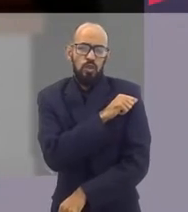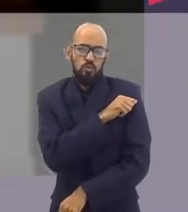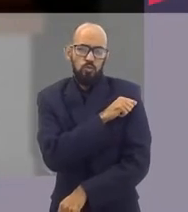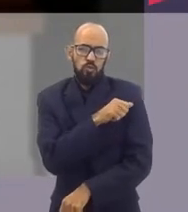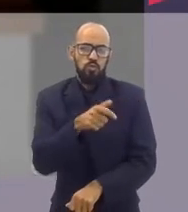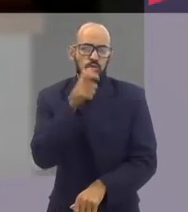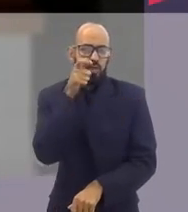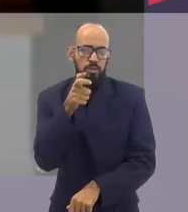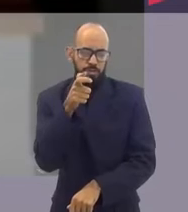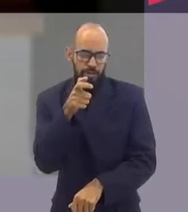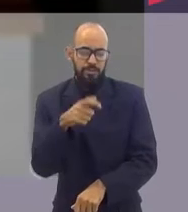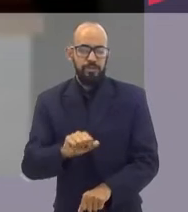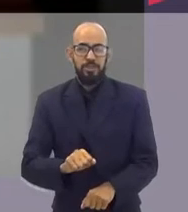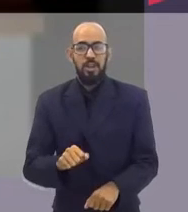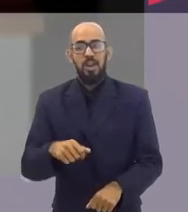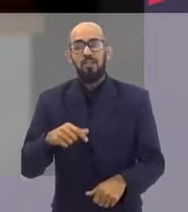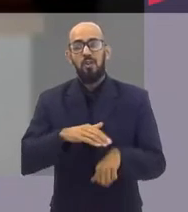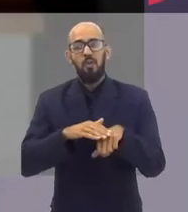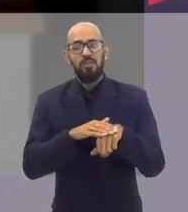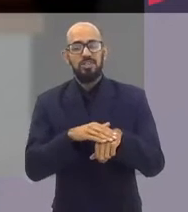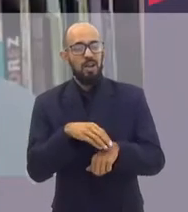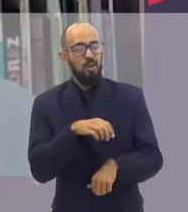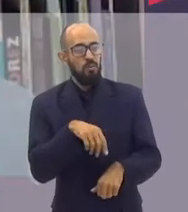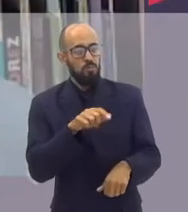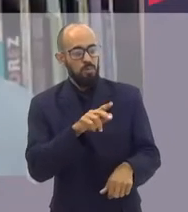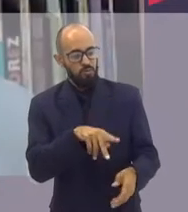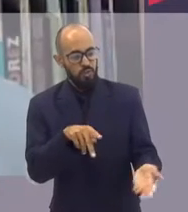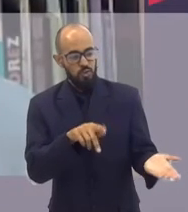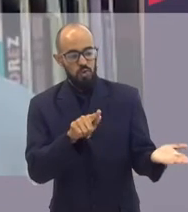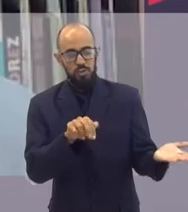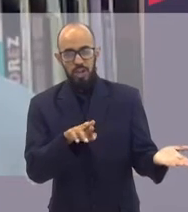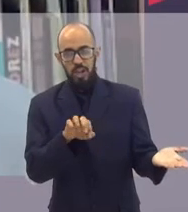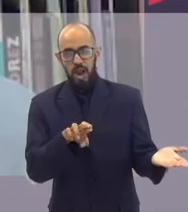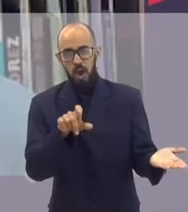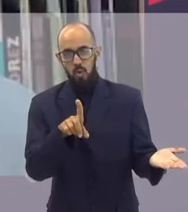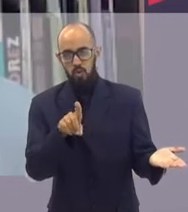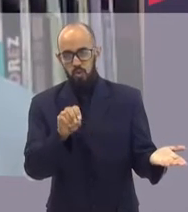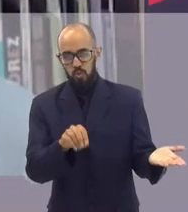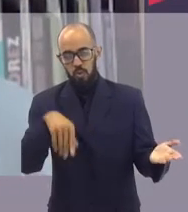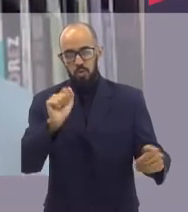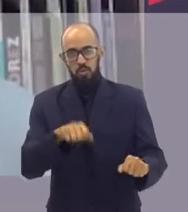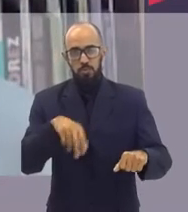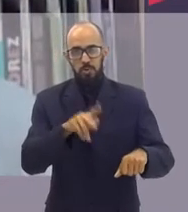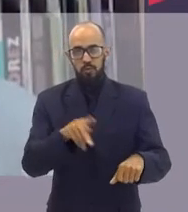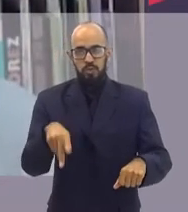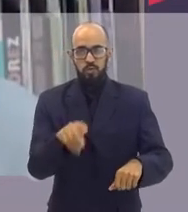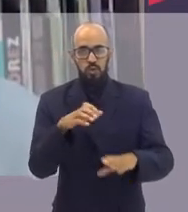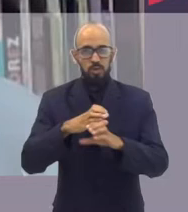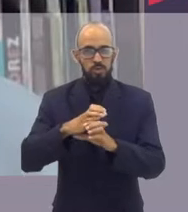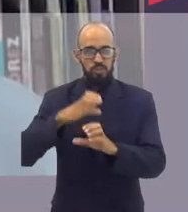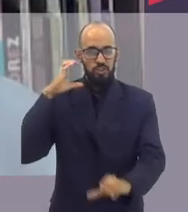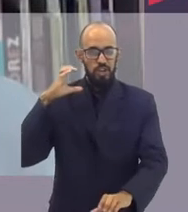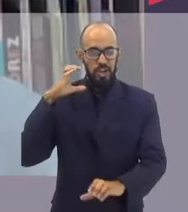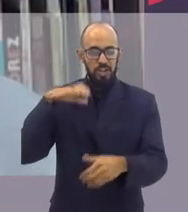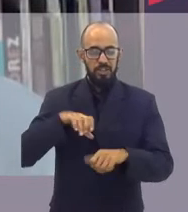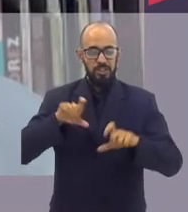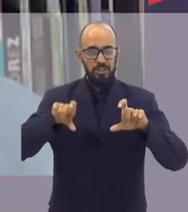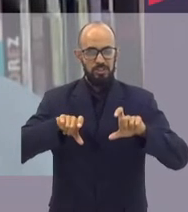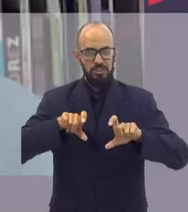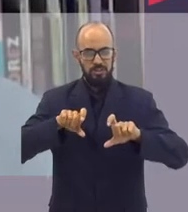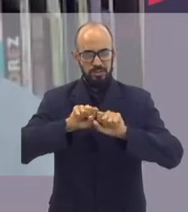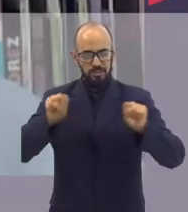pesquisa. Aqui no Ciência e Existência, eu converso com o professor Geraldo Chechel, do Programa de Engenharia de Sistemas de Computação